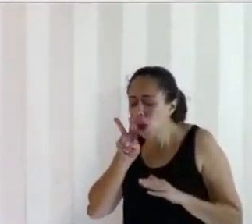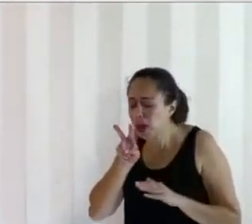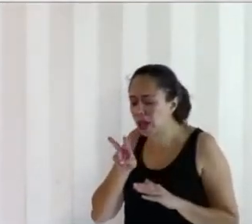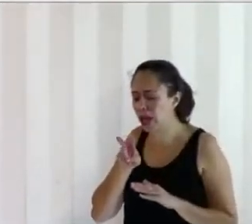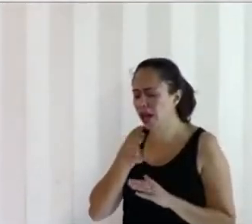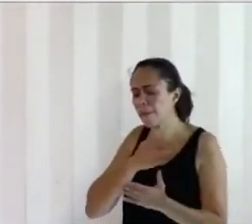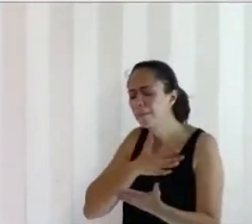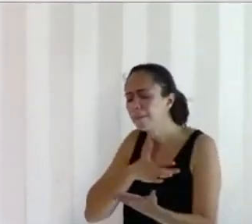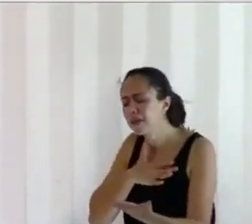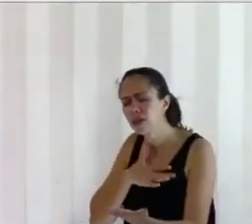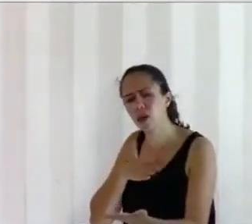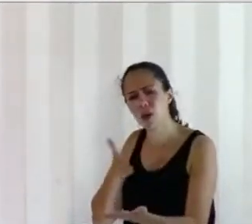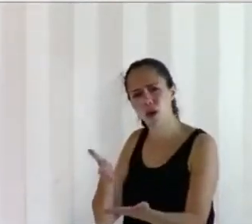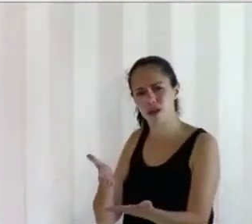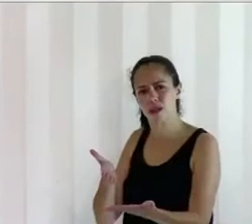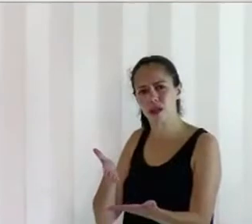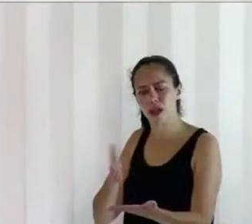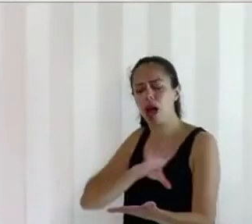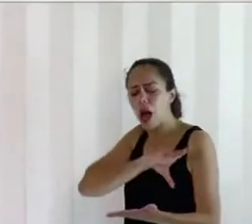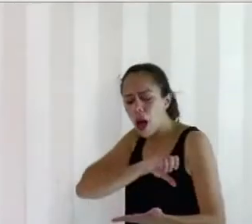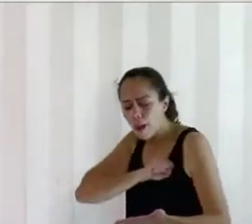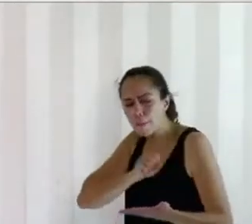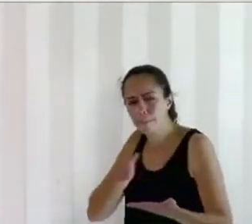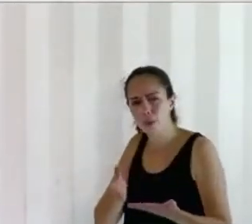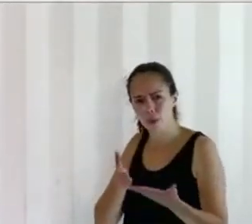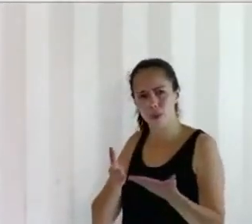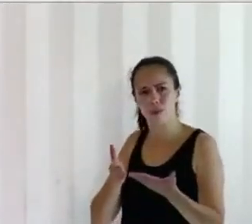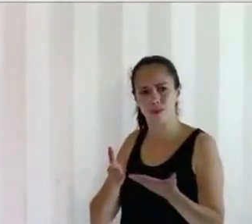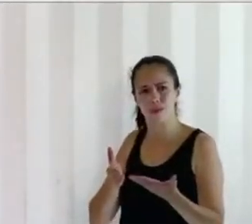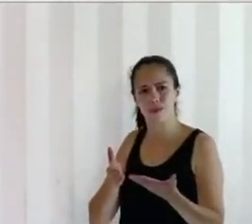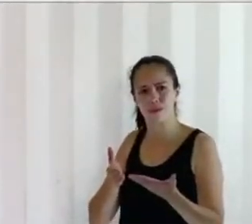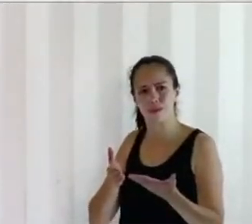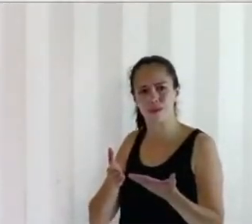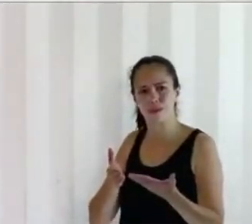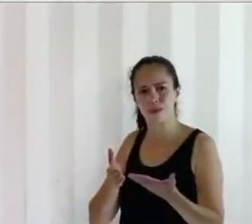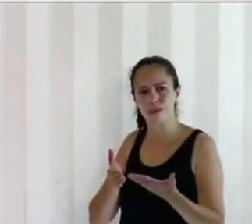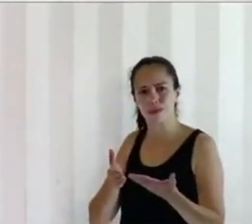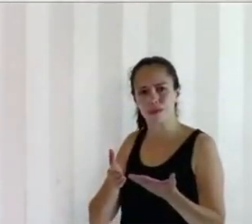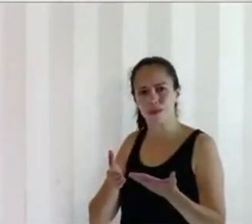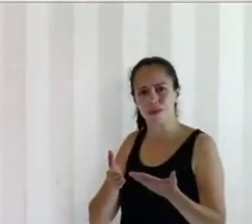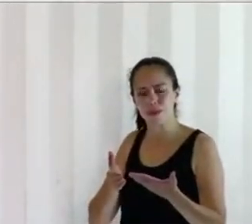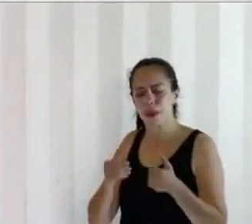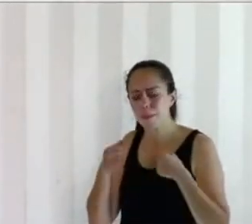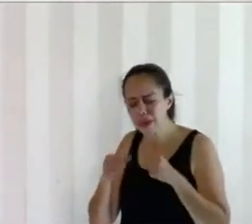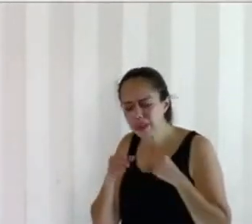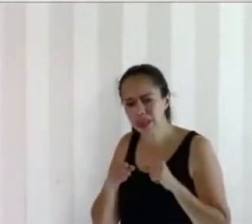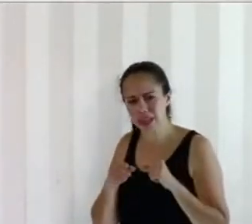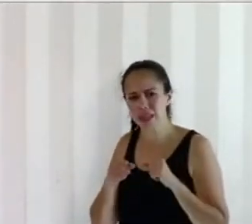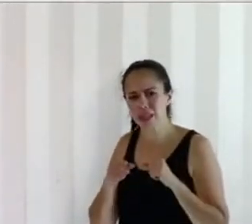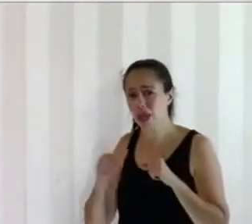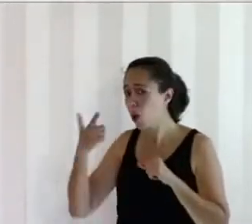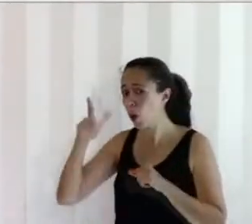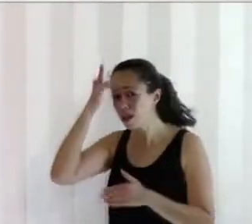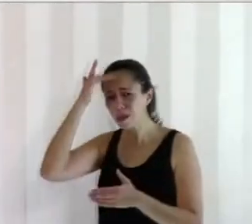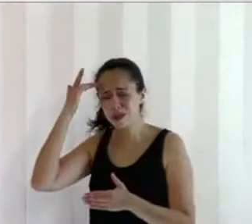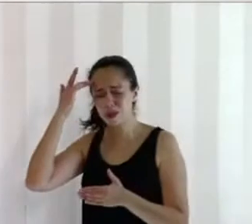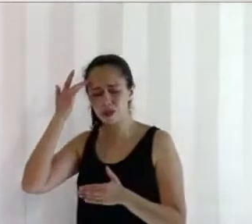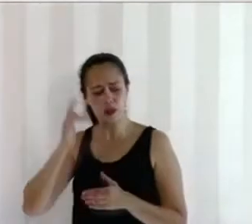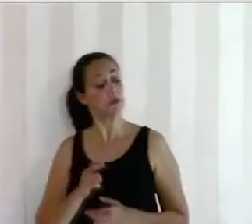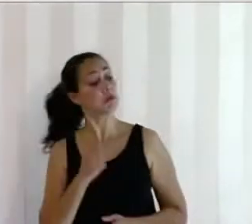sim maior. E se ela não for maior do que a piedade dos fariseus e